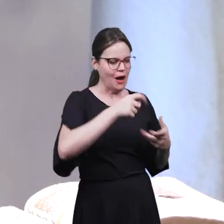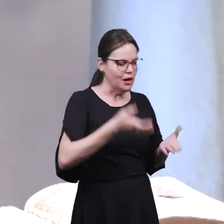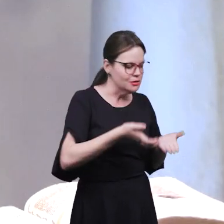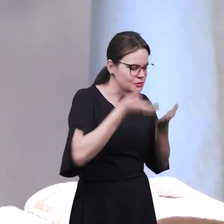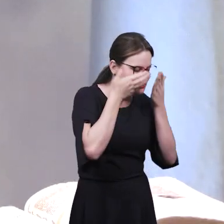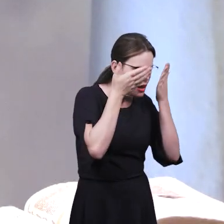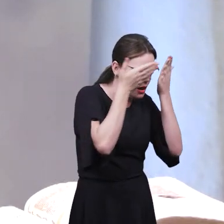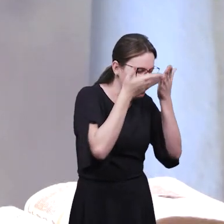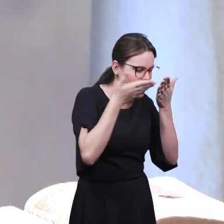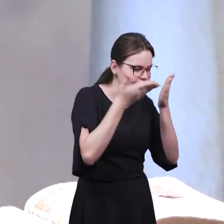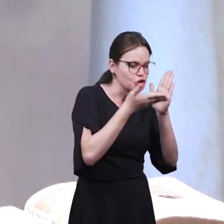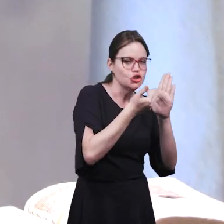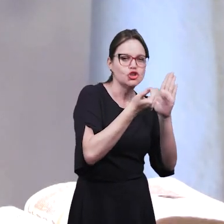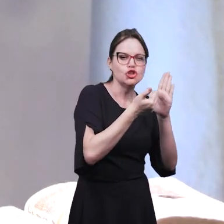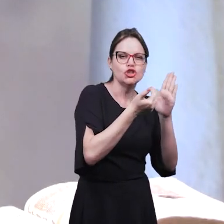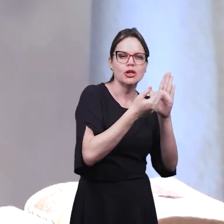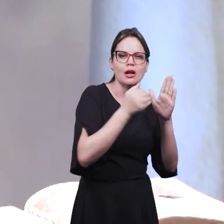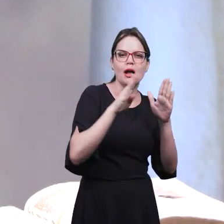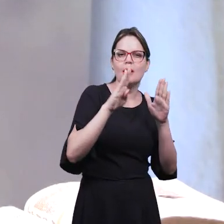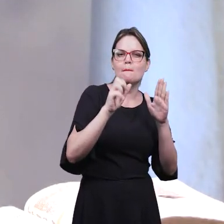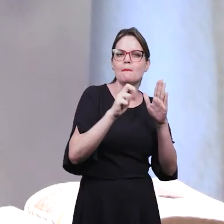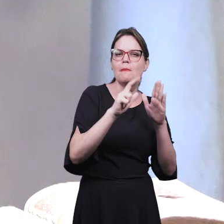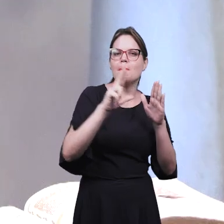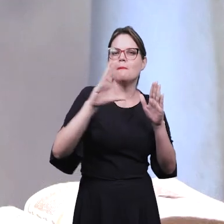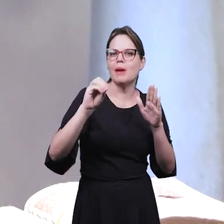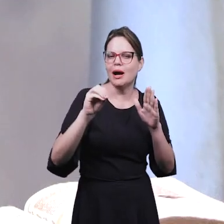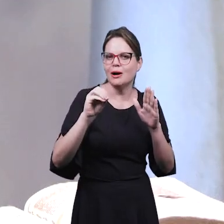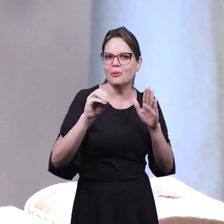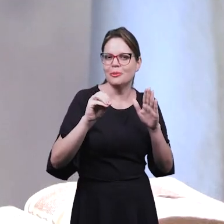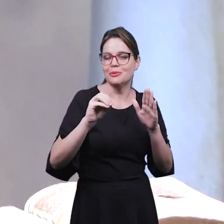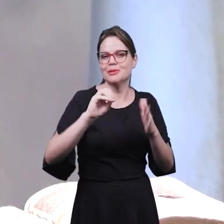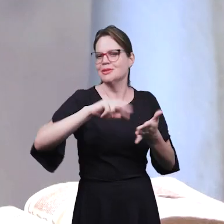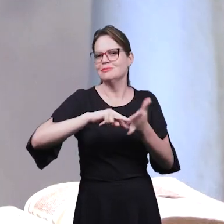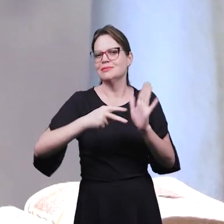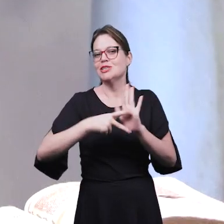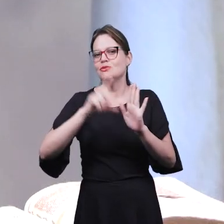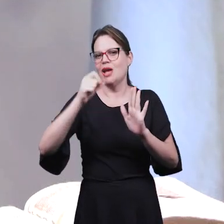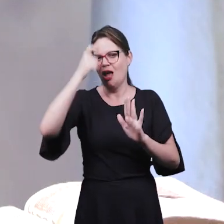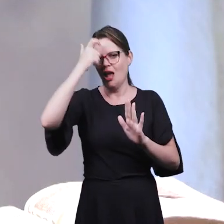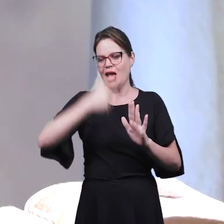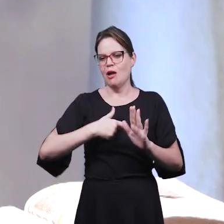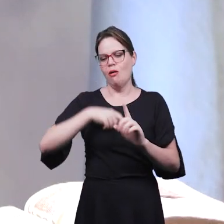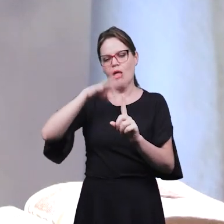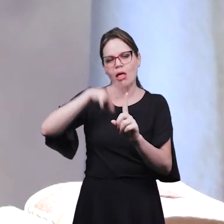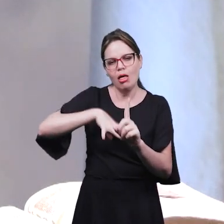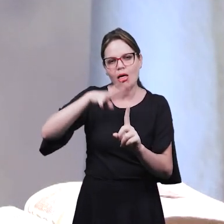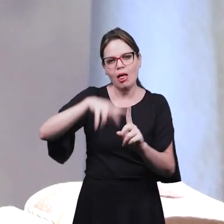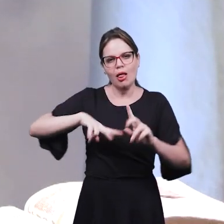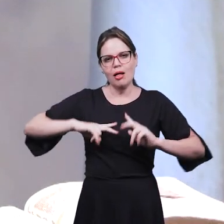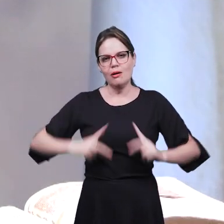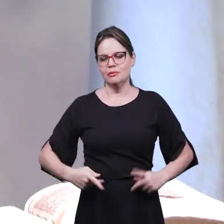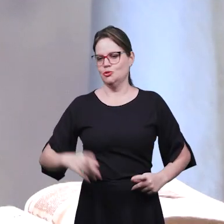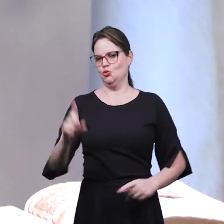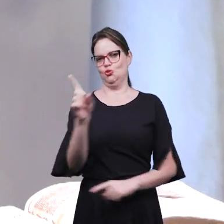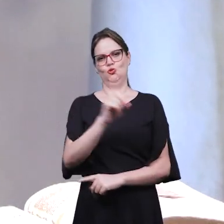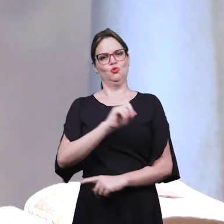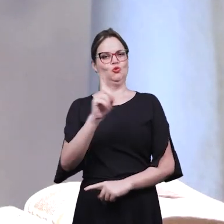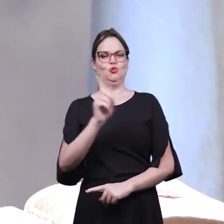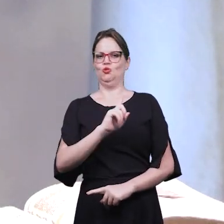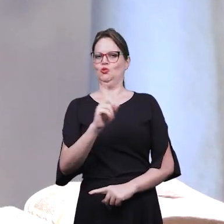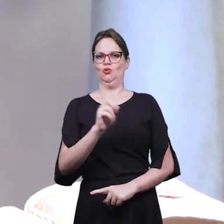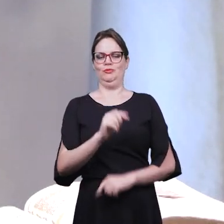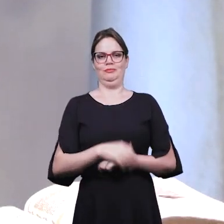né? O veículo que é a pomada, que leva o antibiótico dentro dela, e é aquele antibiótico que vai